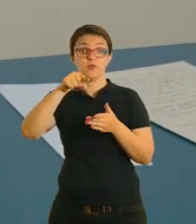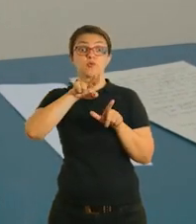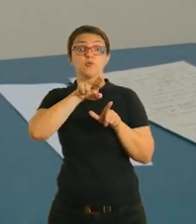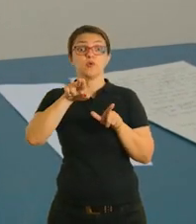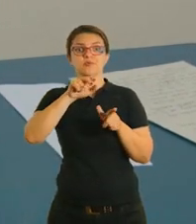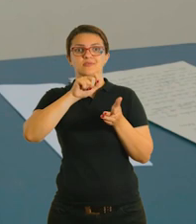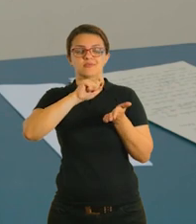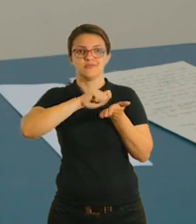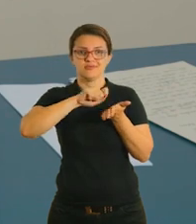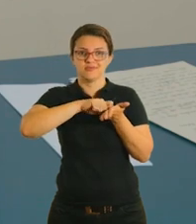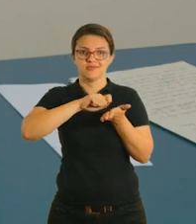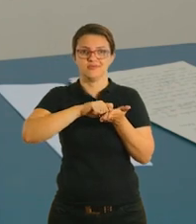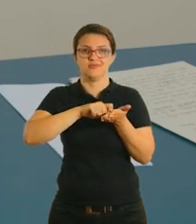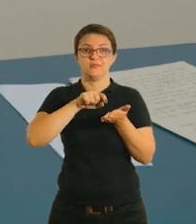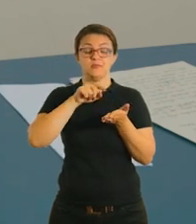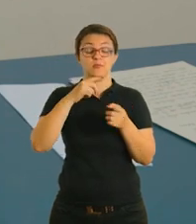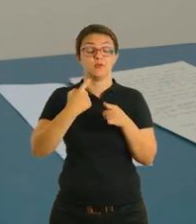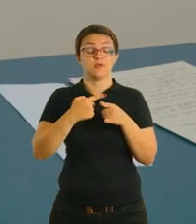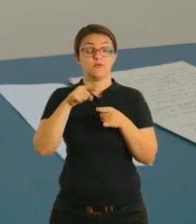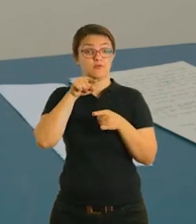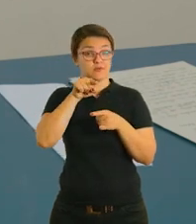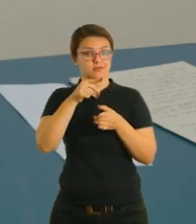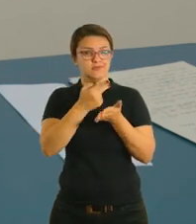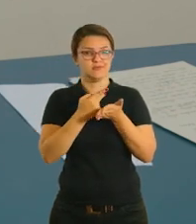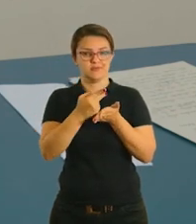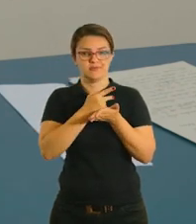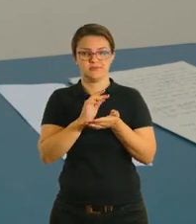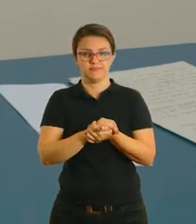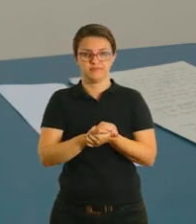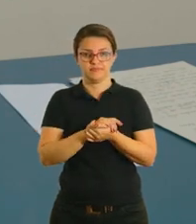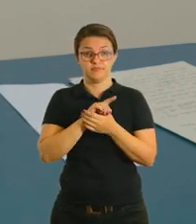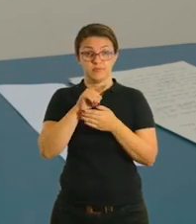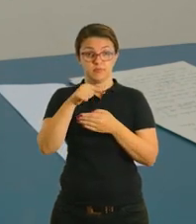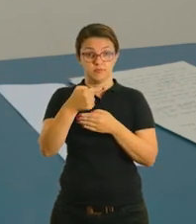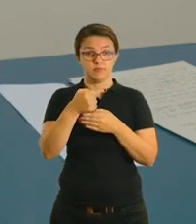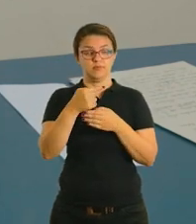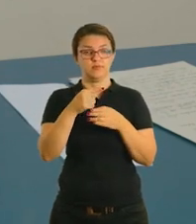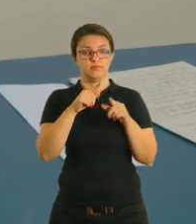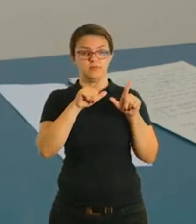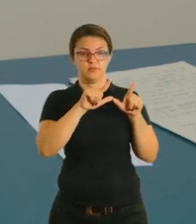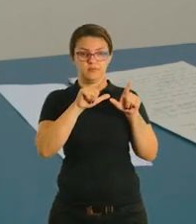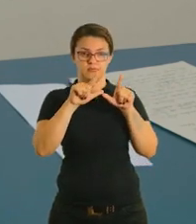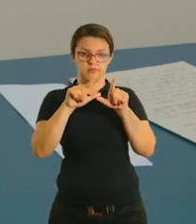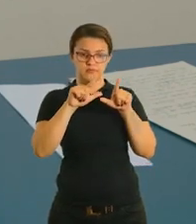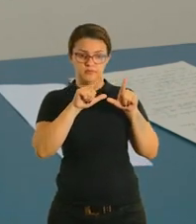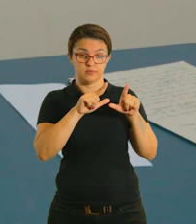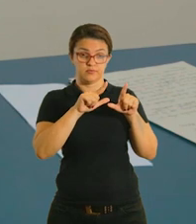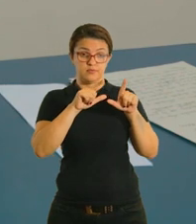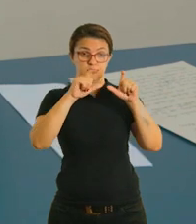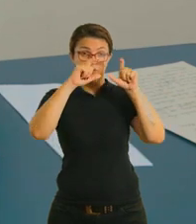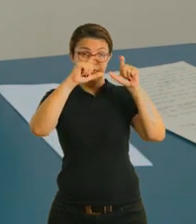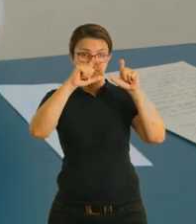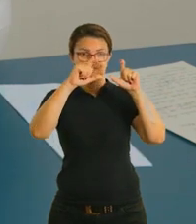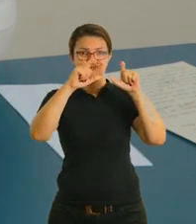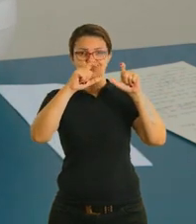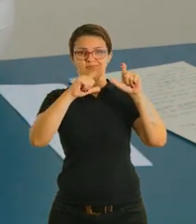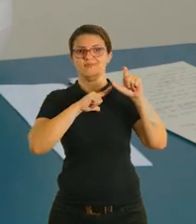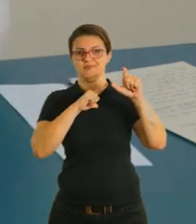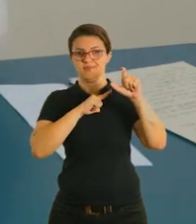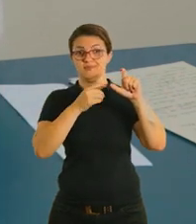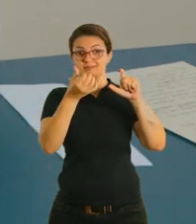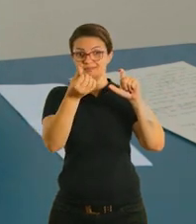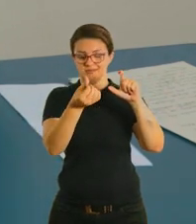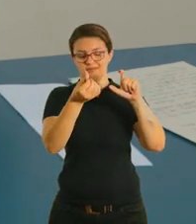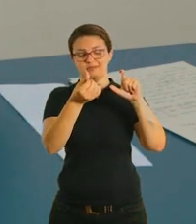bom? E dentro, ó, vocês vão ter depois 6 estrofes, tá bom? Pra poder escrever a estrofe